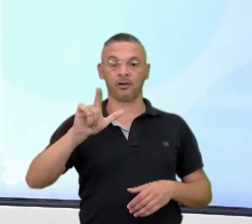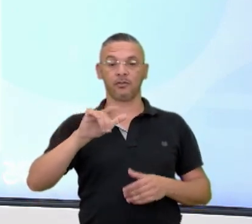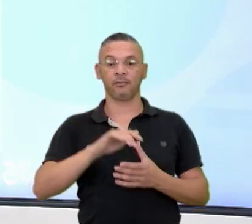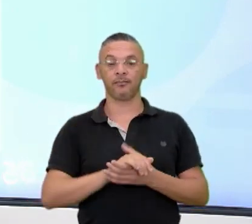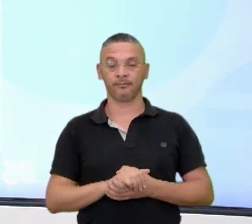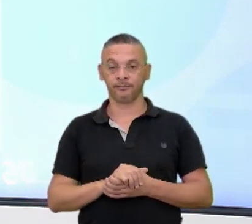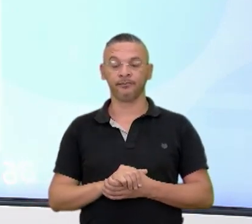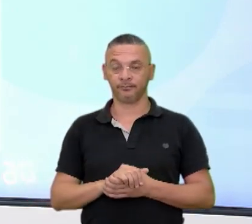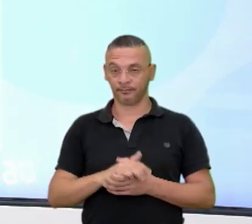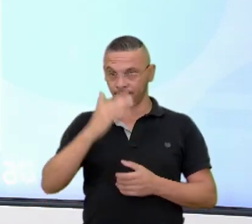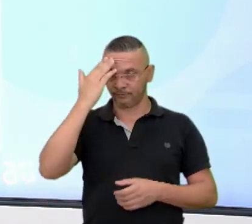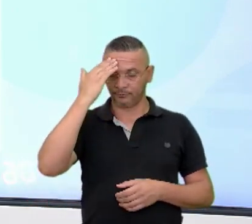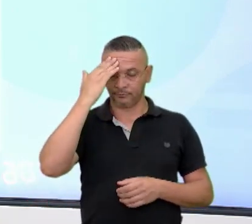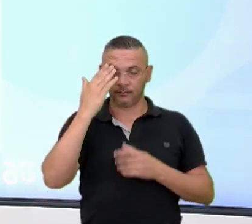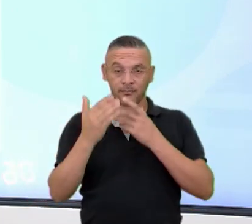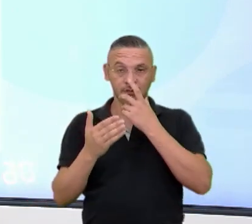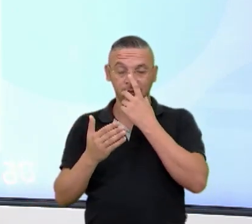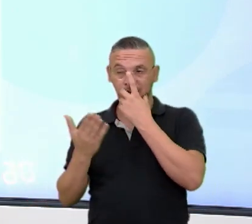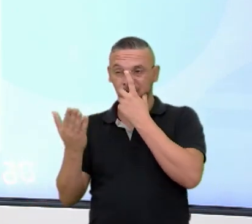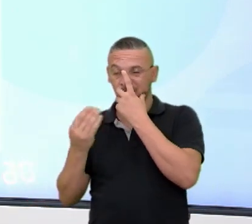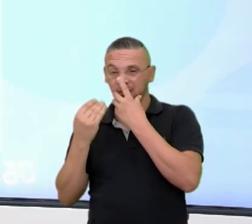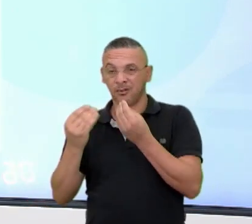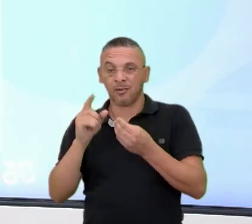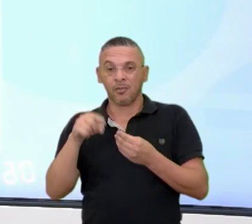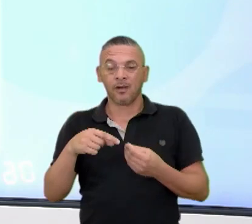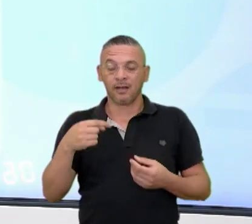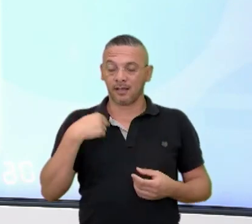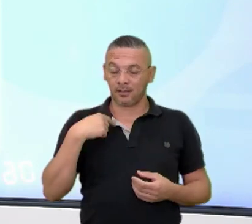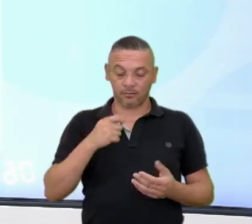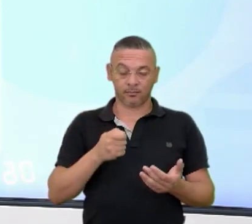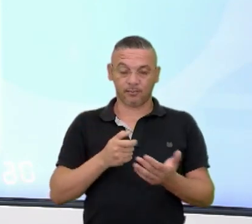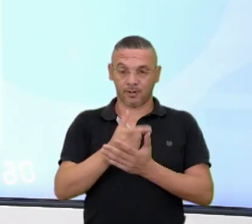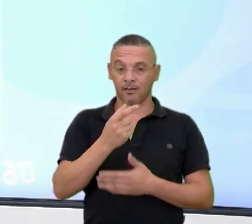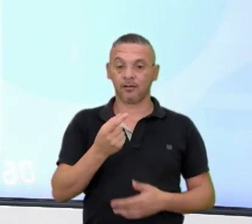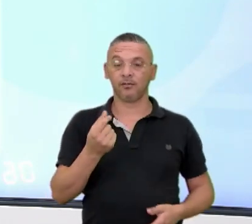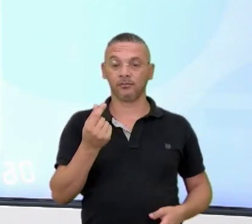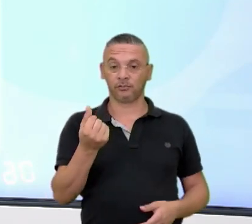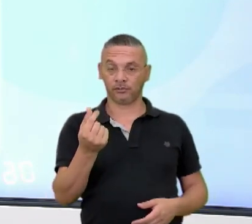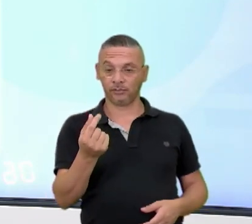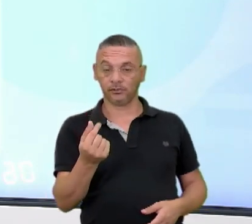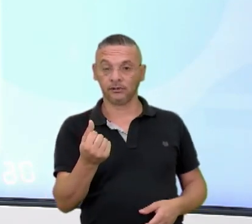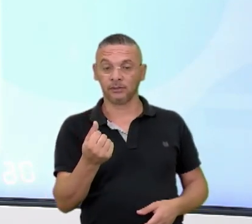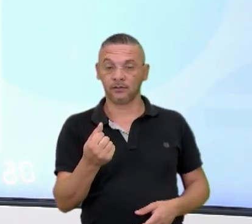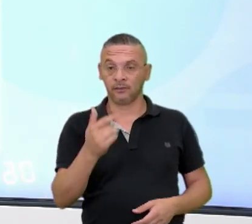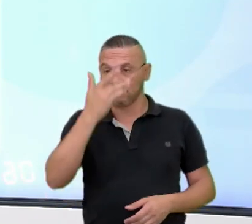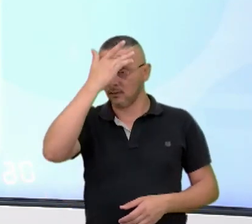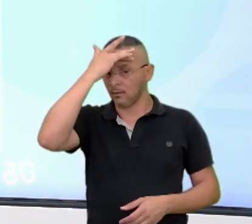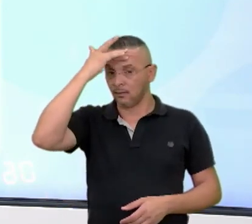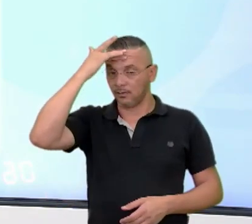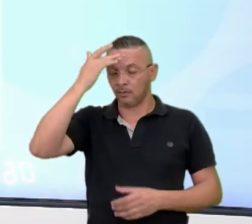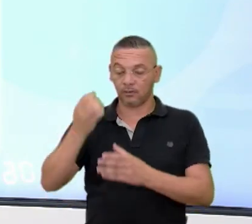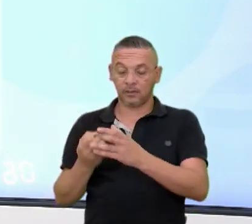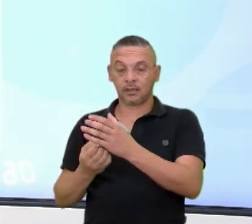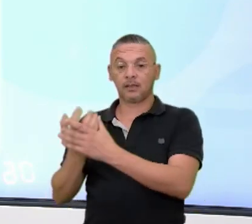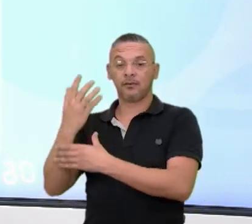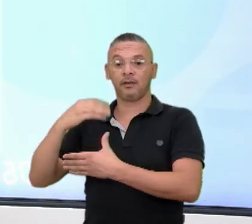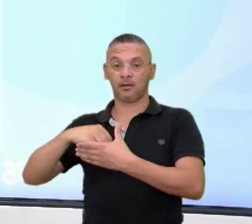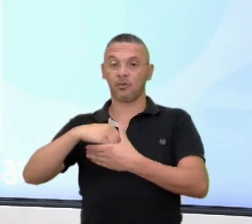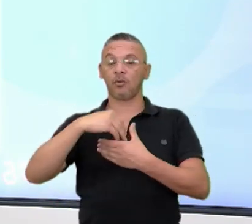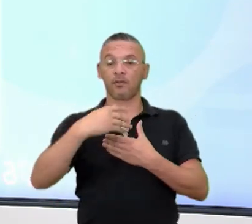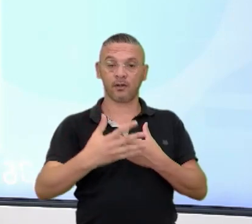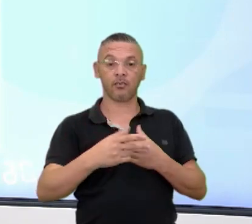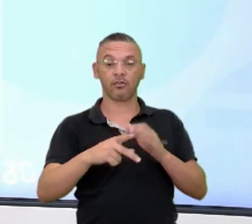Echo Chamber. O que seria Echo Chamber? Echo Chamber seria uma tradução como câmara de ecos. Câmara de